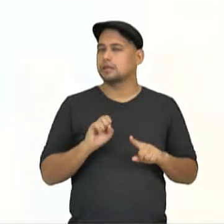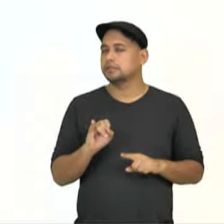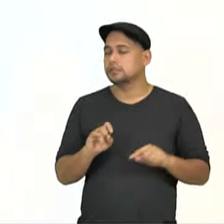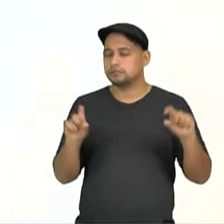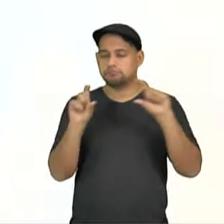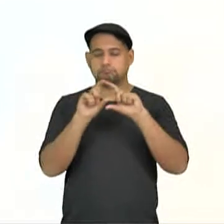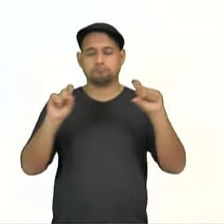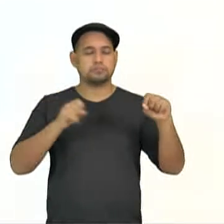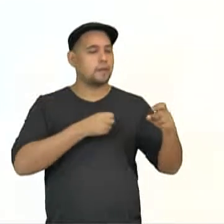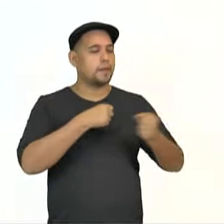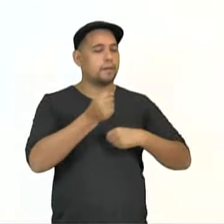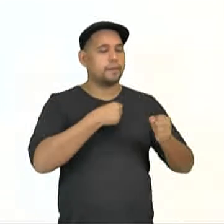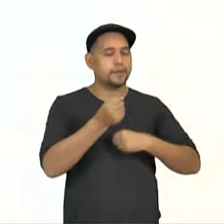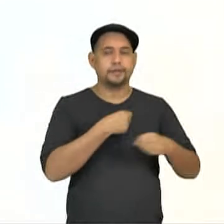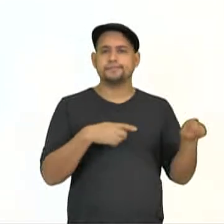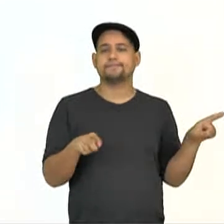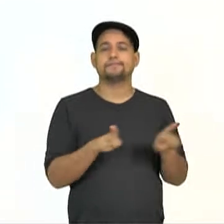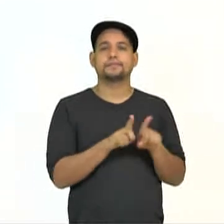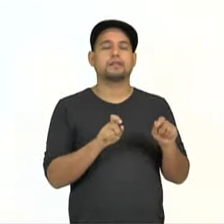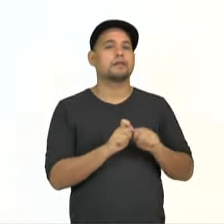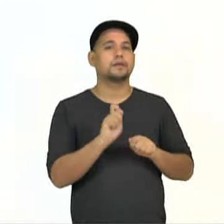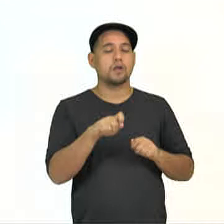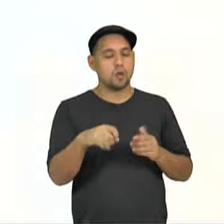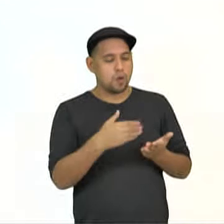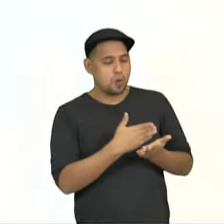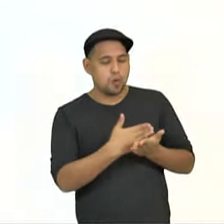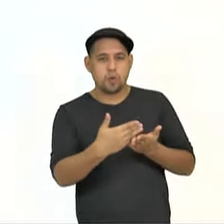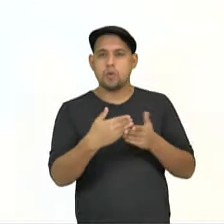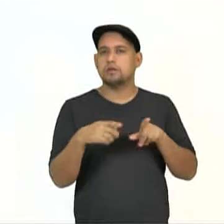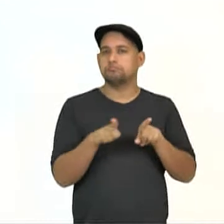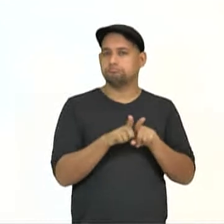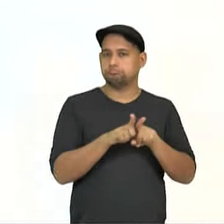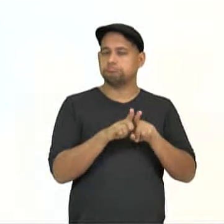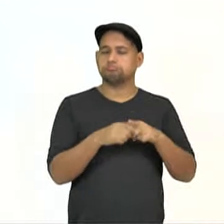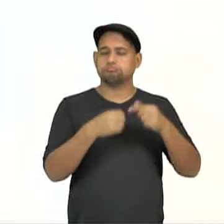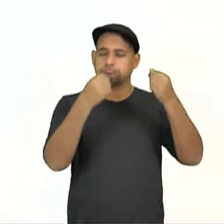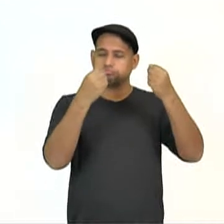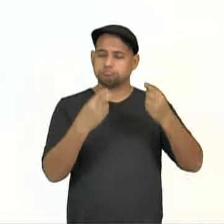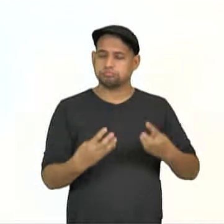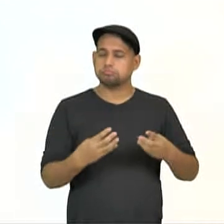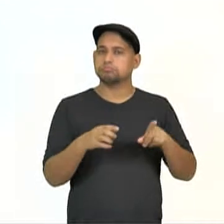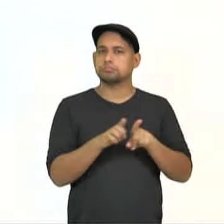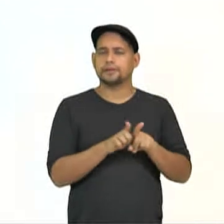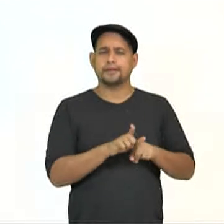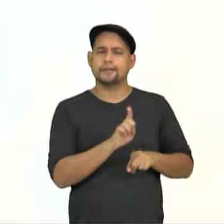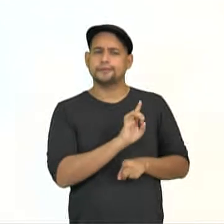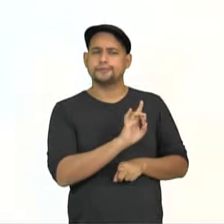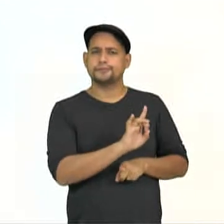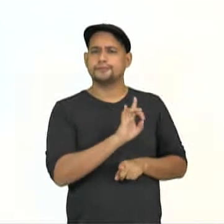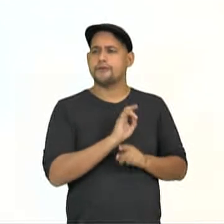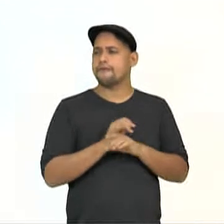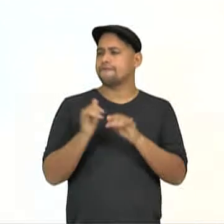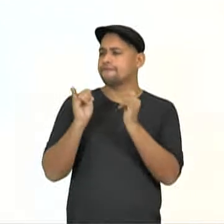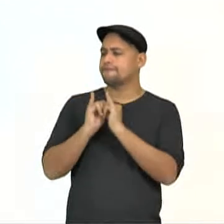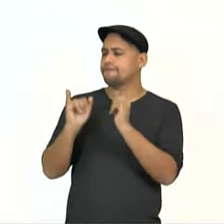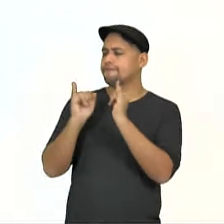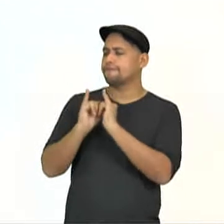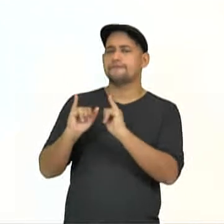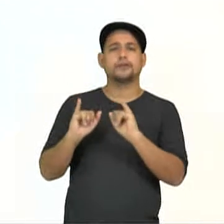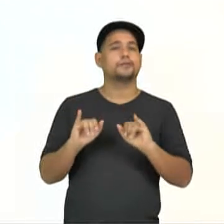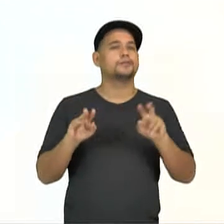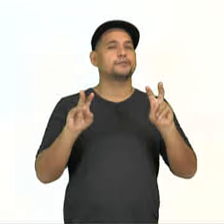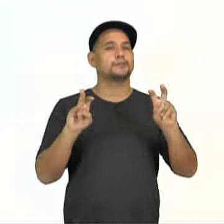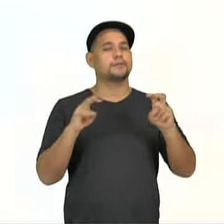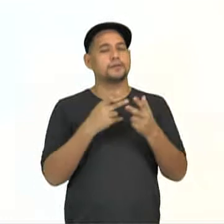de uma reportagem, ela ia ali iniciar com uma problematização e não ali informando sobre as